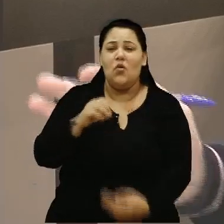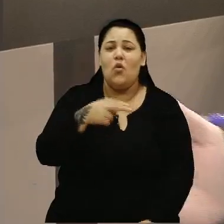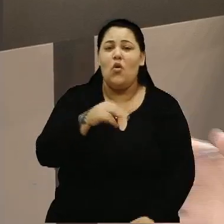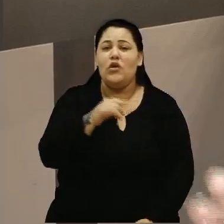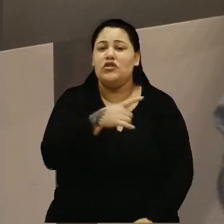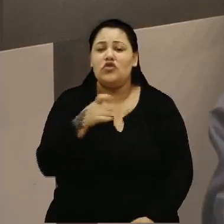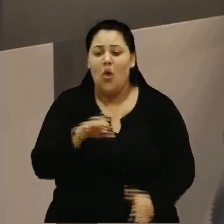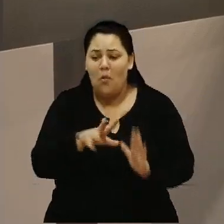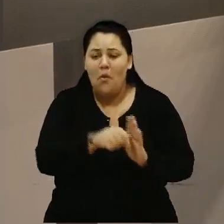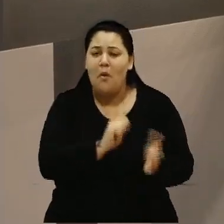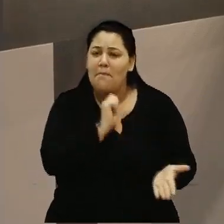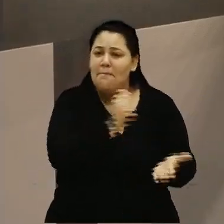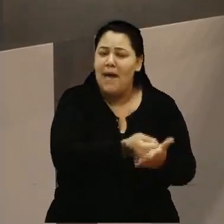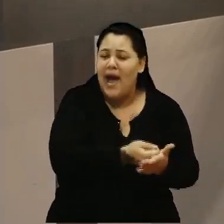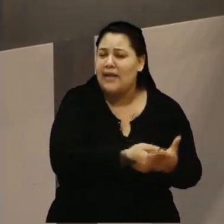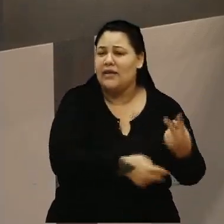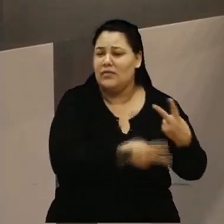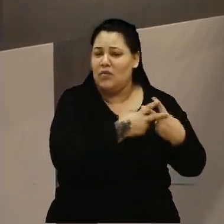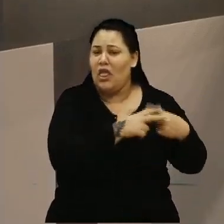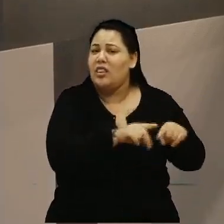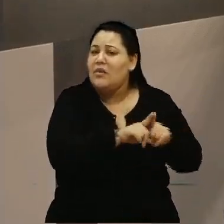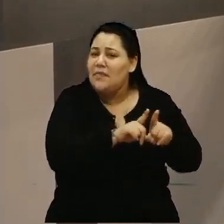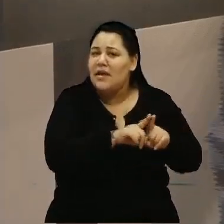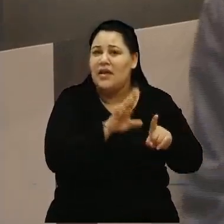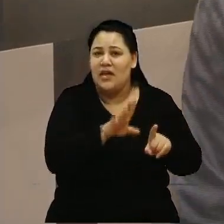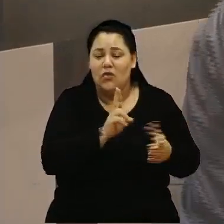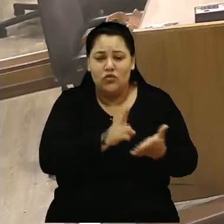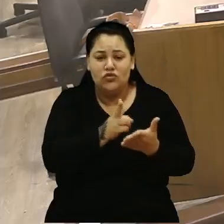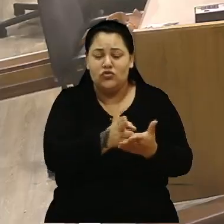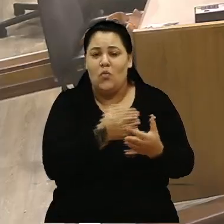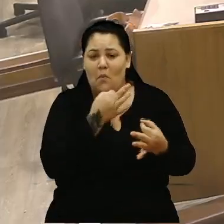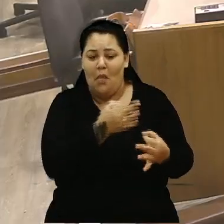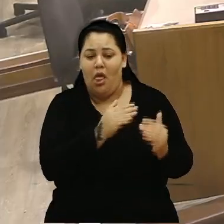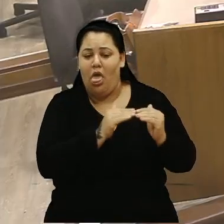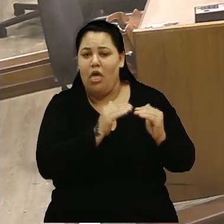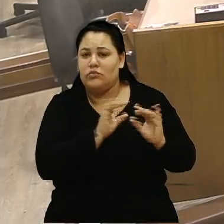PL tem esse discurso assim. Eu sou de manter posição. Seria isso. Obrigado.